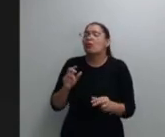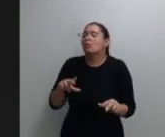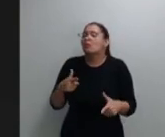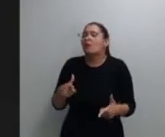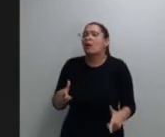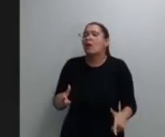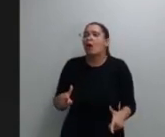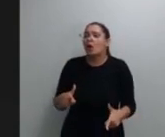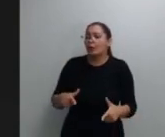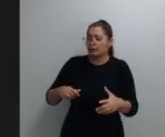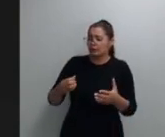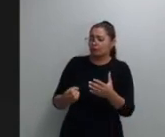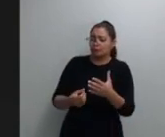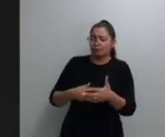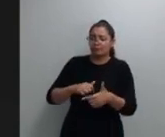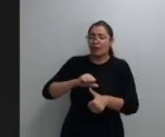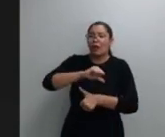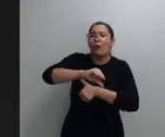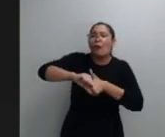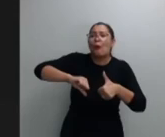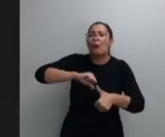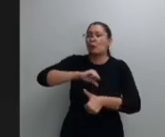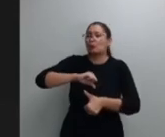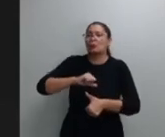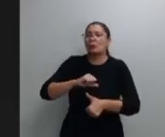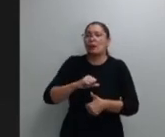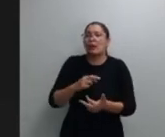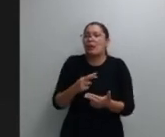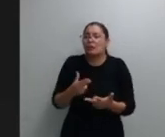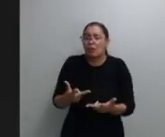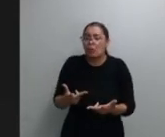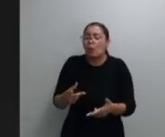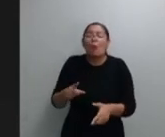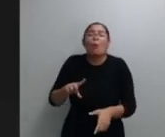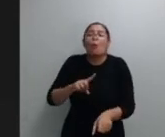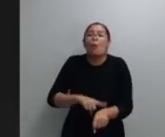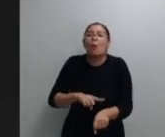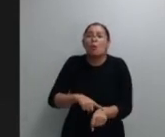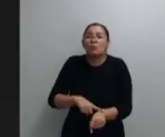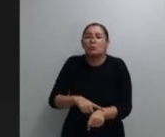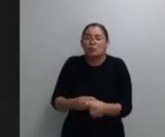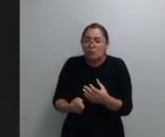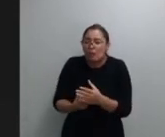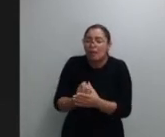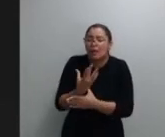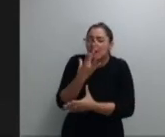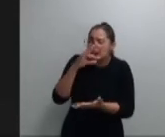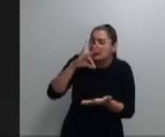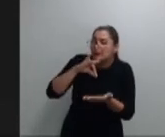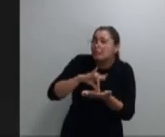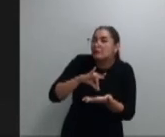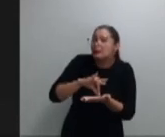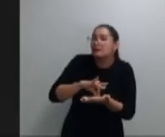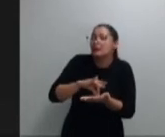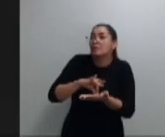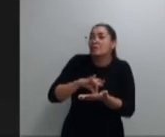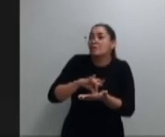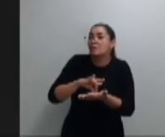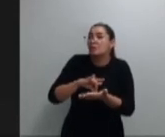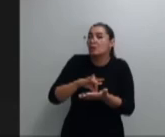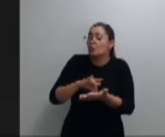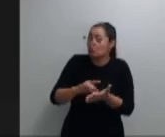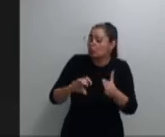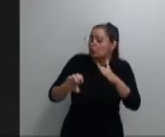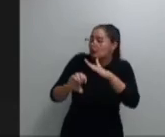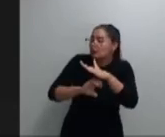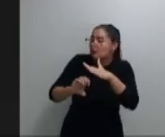alteração estatutária não é um momento de realização da coligação empresarial